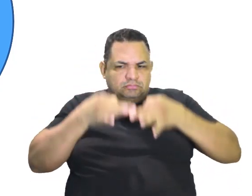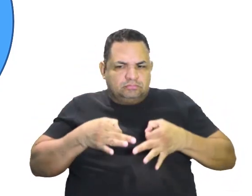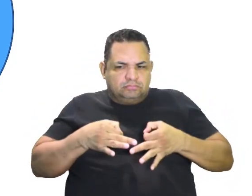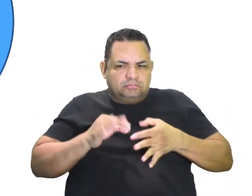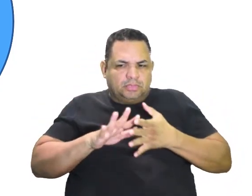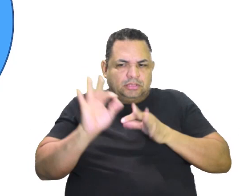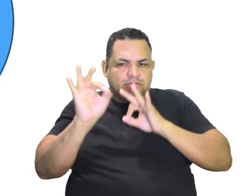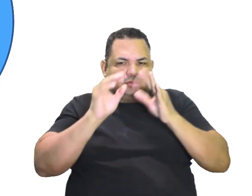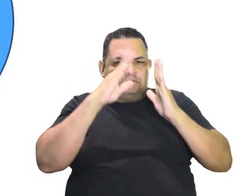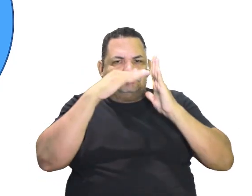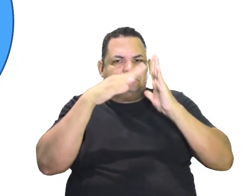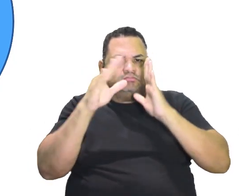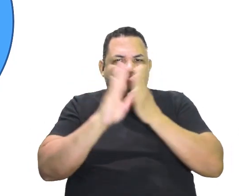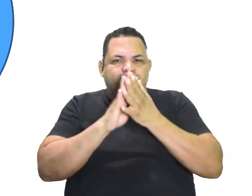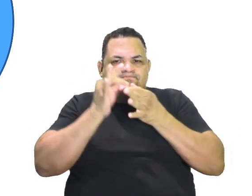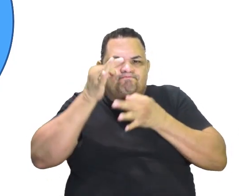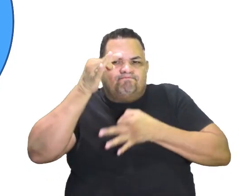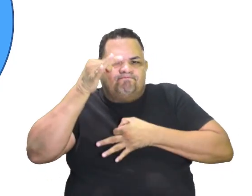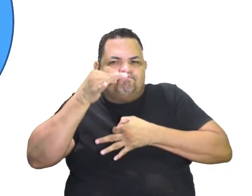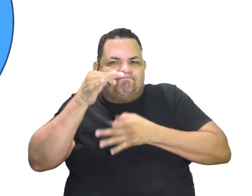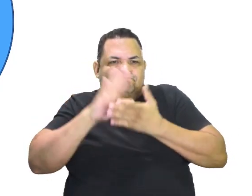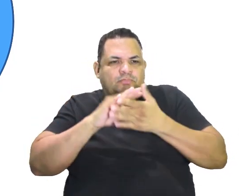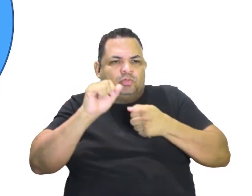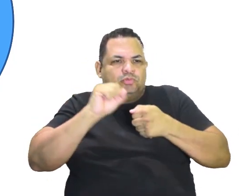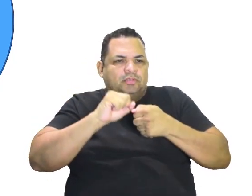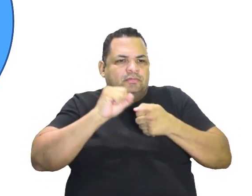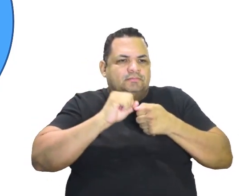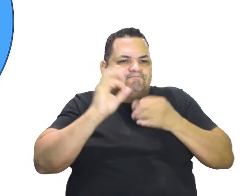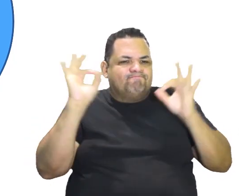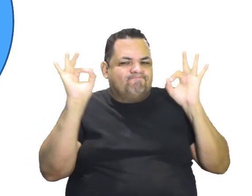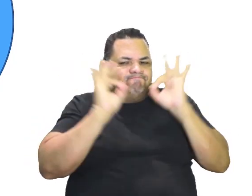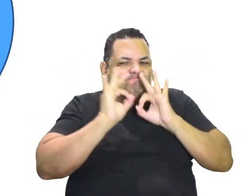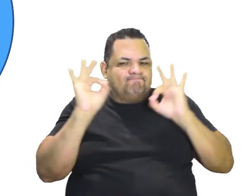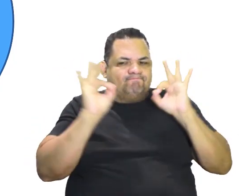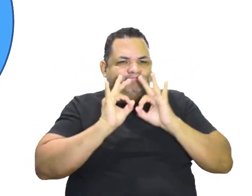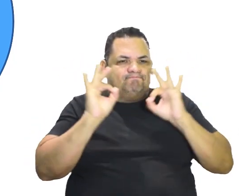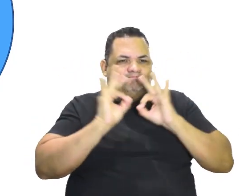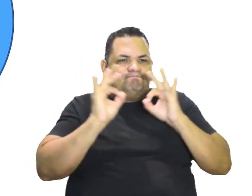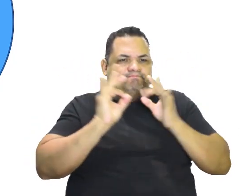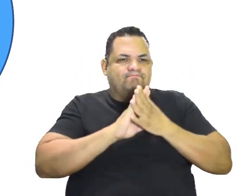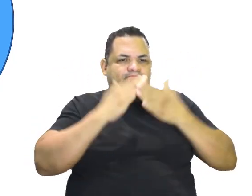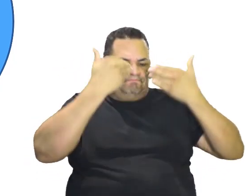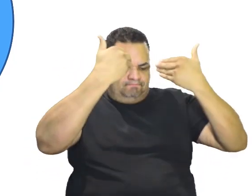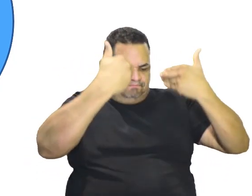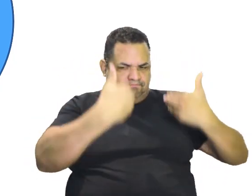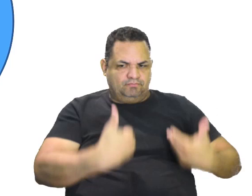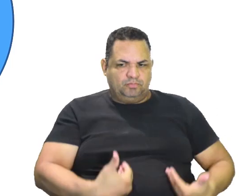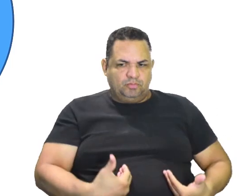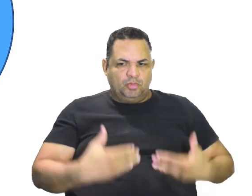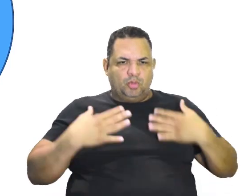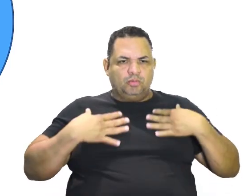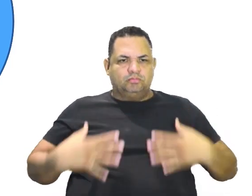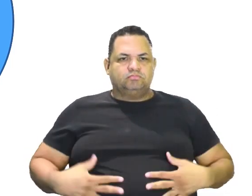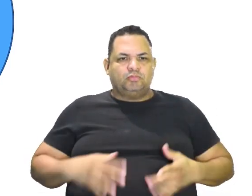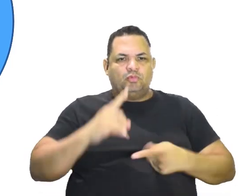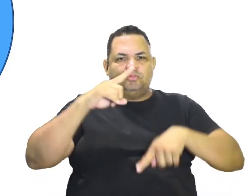A polidez, a precisão da execução e a perfeição física do